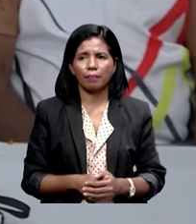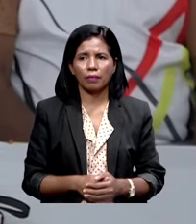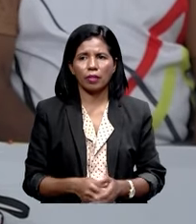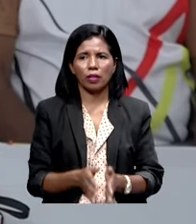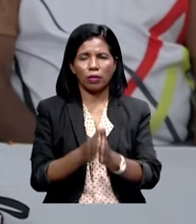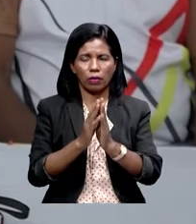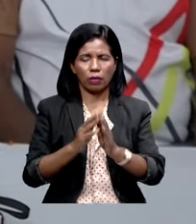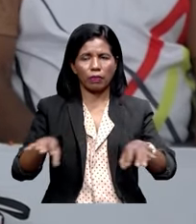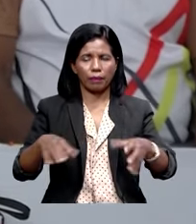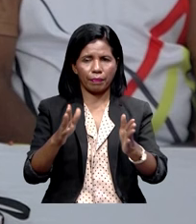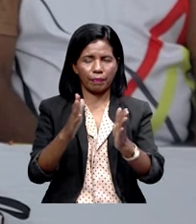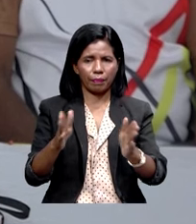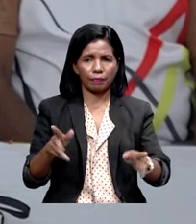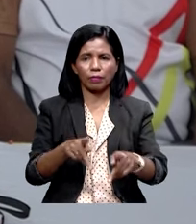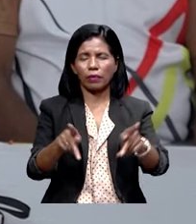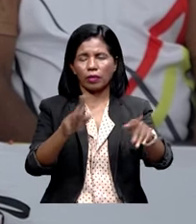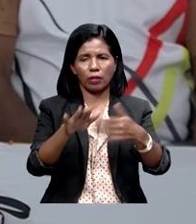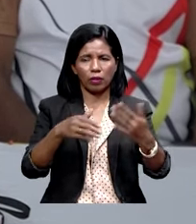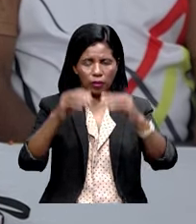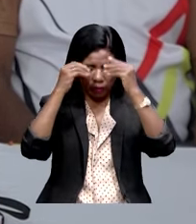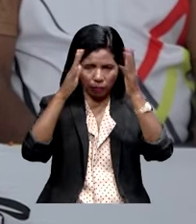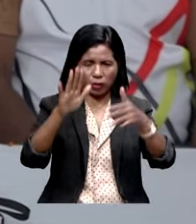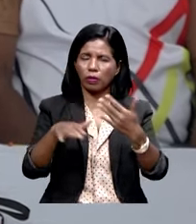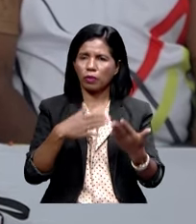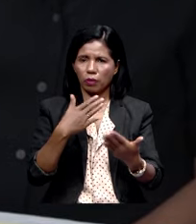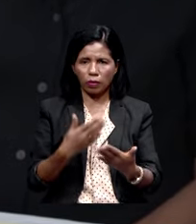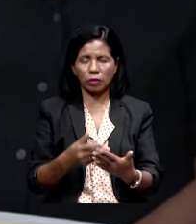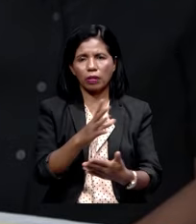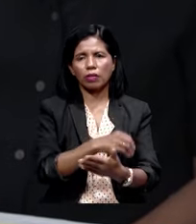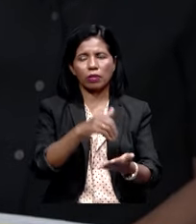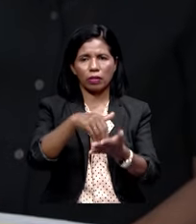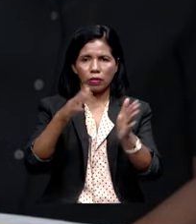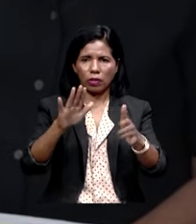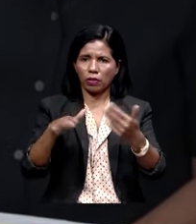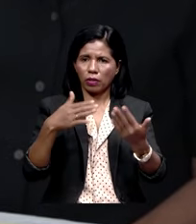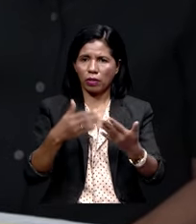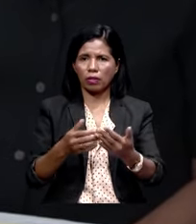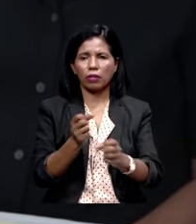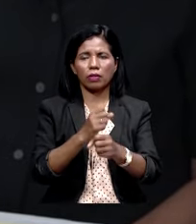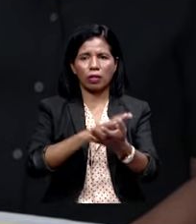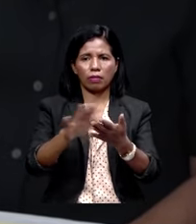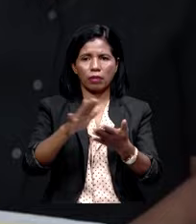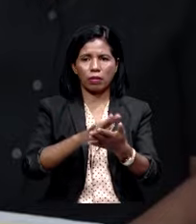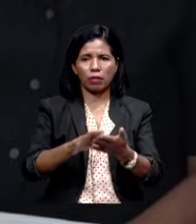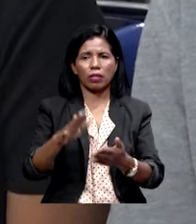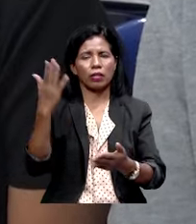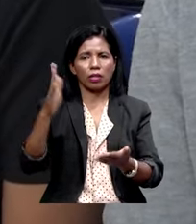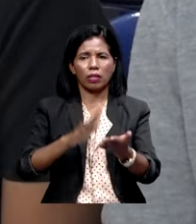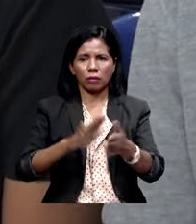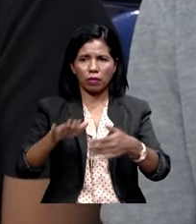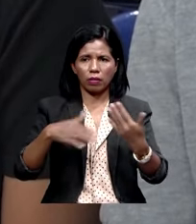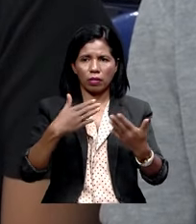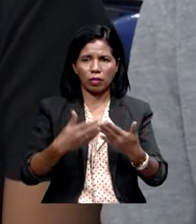suba funcionário público rotu, no professor Xira, a tu organiza estudante Xira, o de hau limpeza arredor escola Xira,